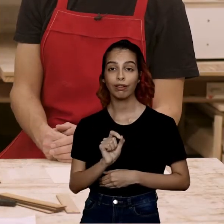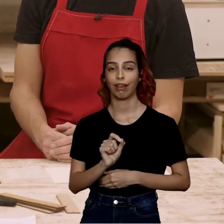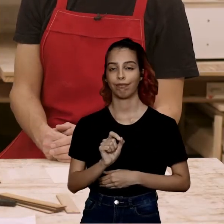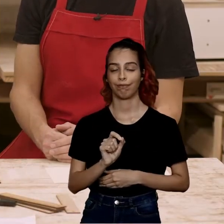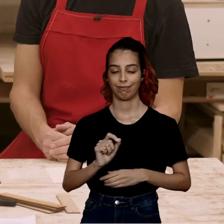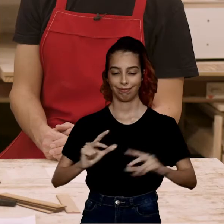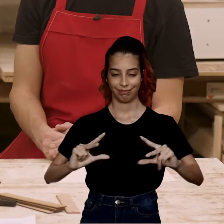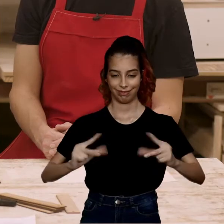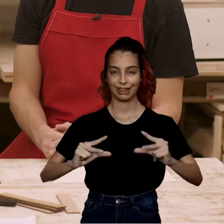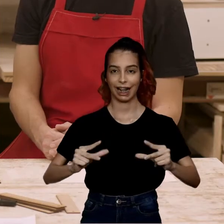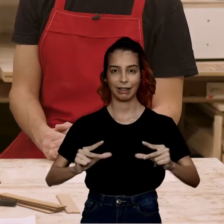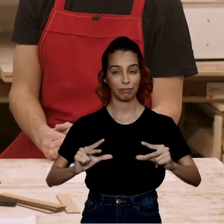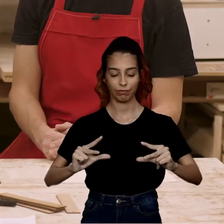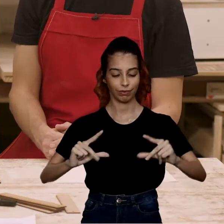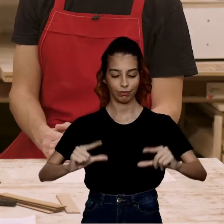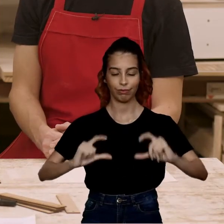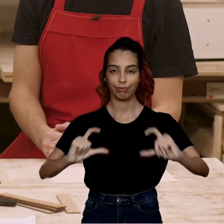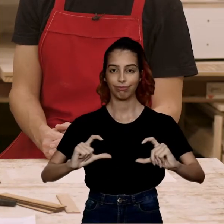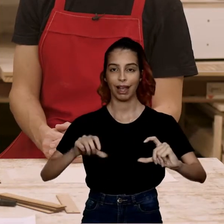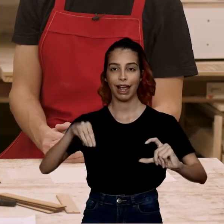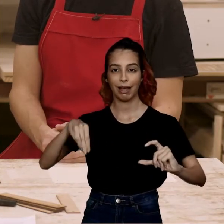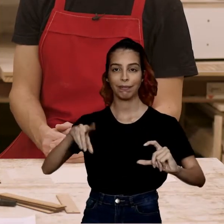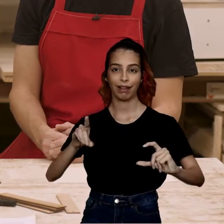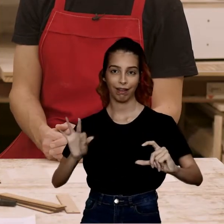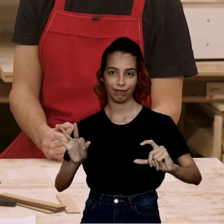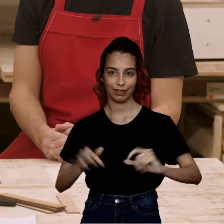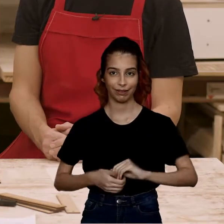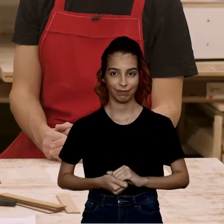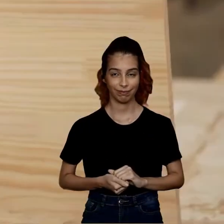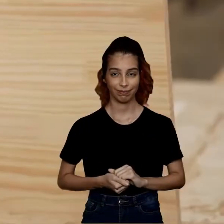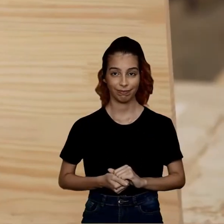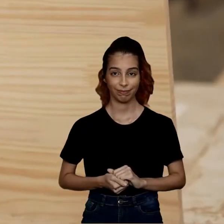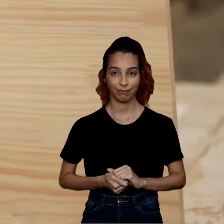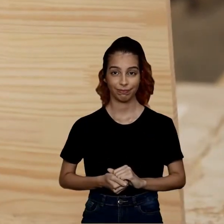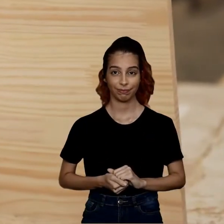que a gente vai utilizar tem 15 milímetros ou 1,5.